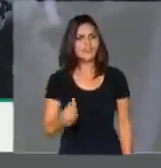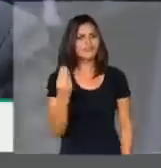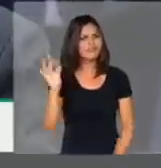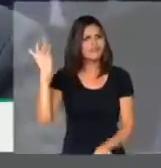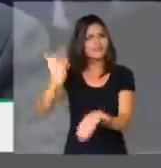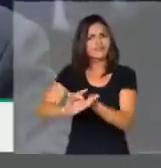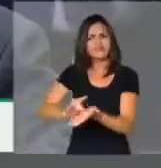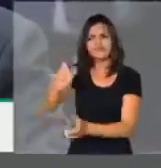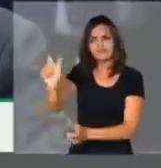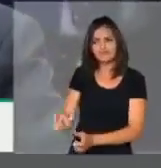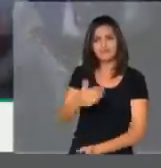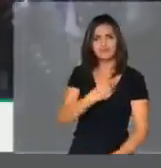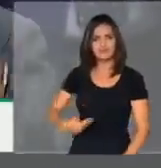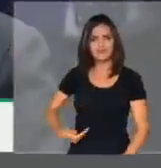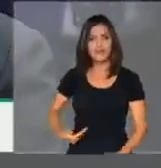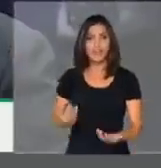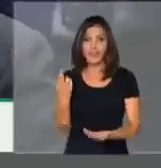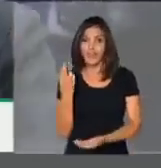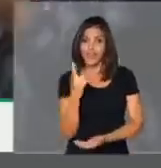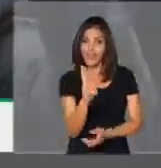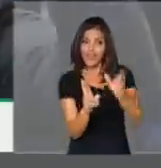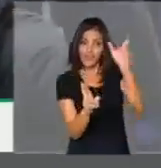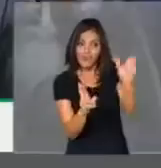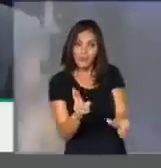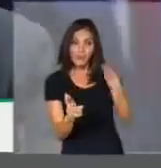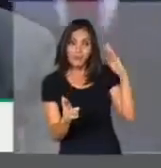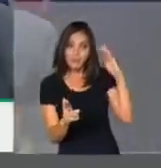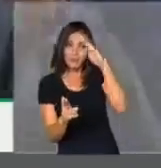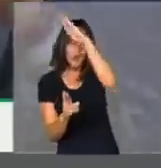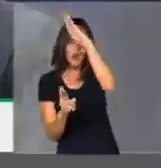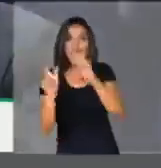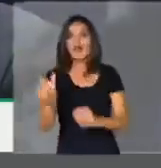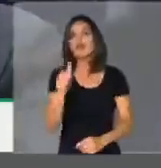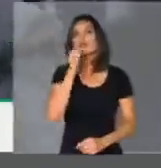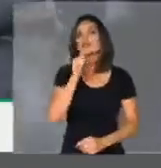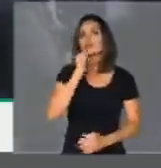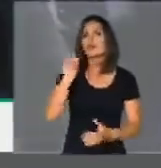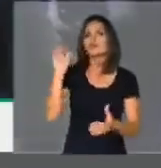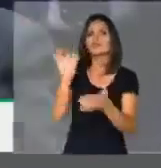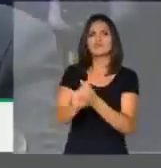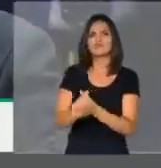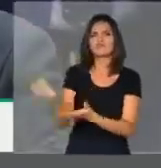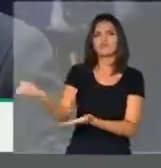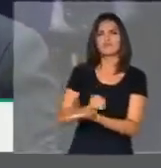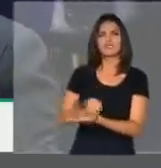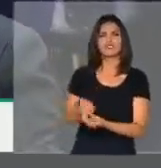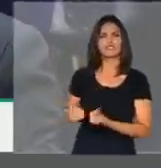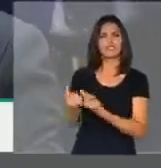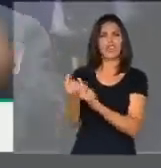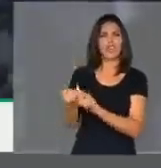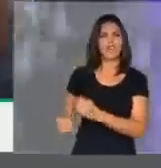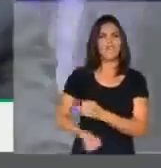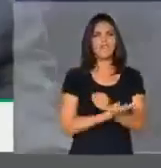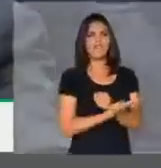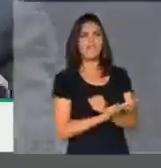um governo representado por um presidente que tem a esposa envolvida em recepção de dinheiro,